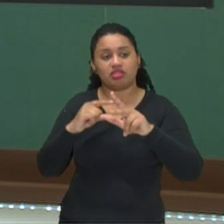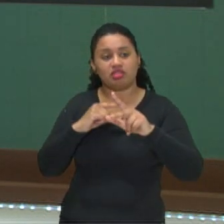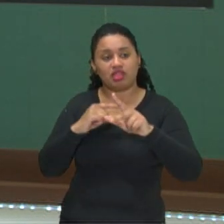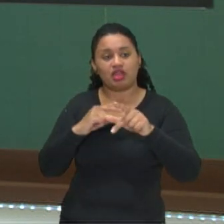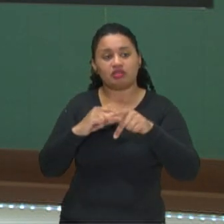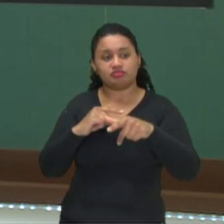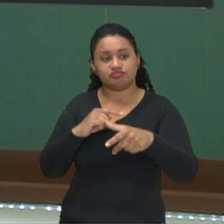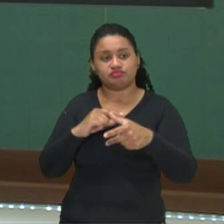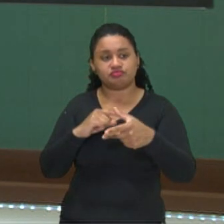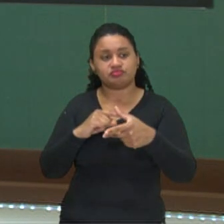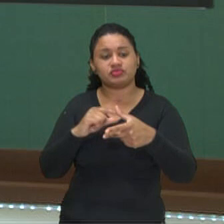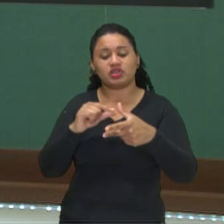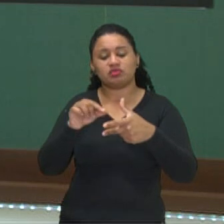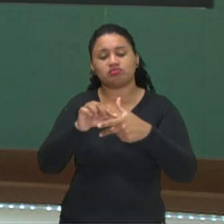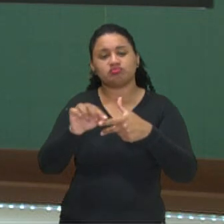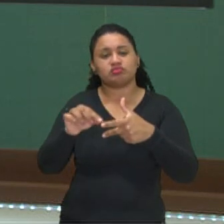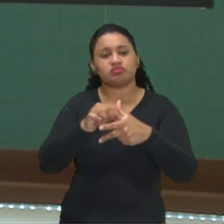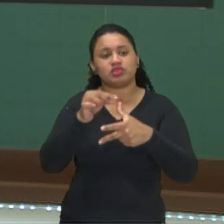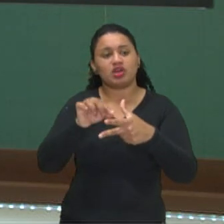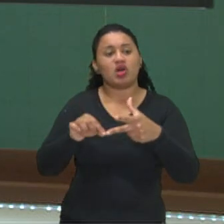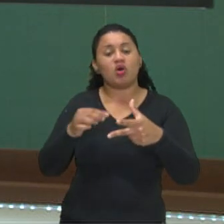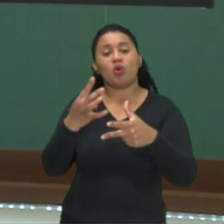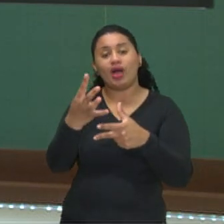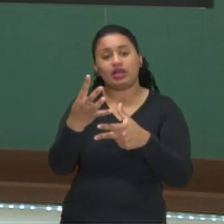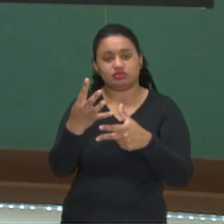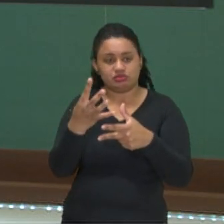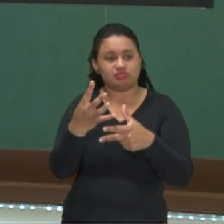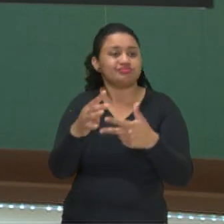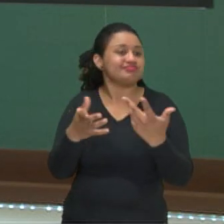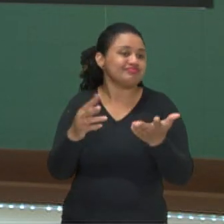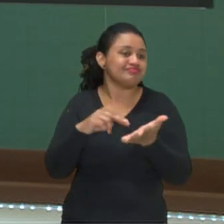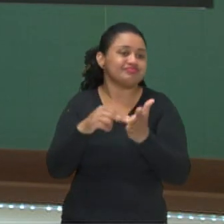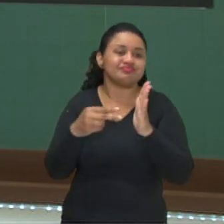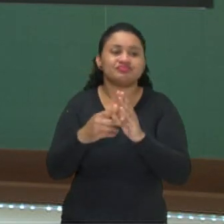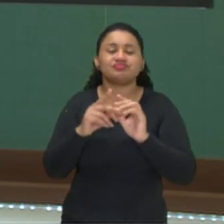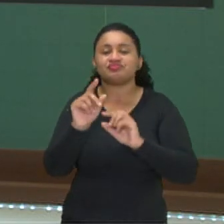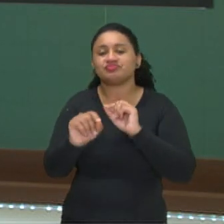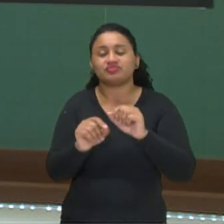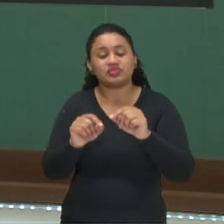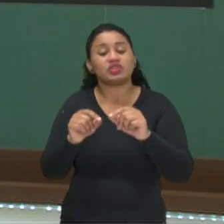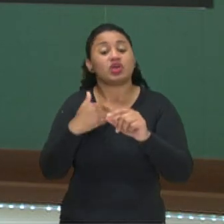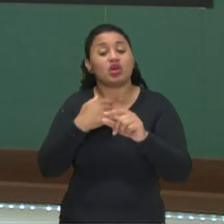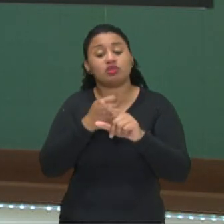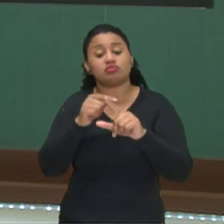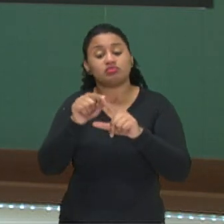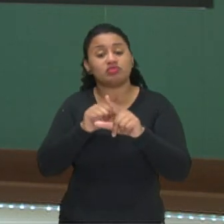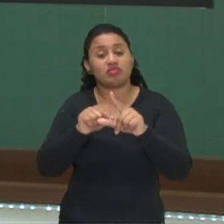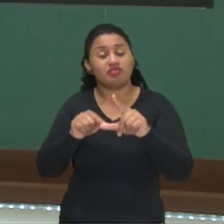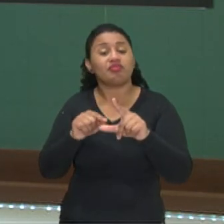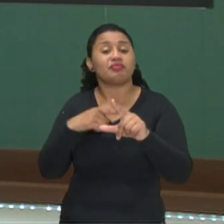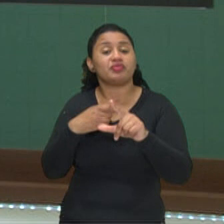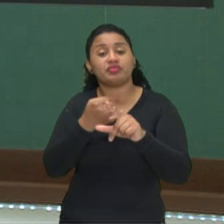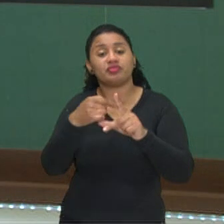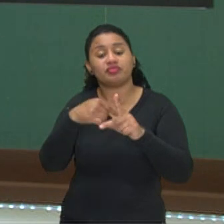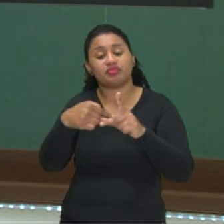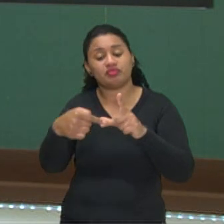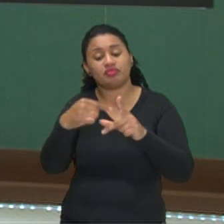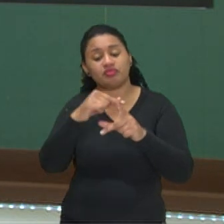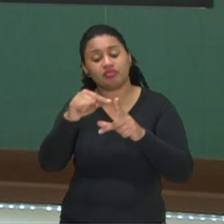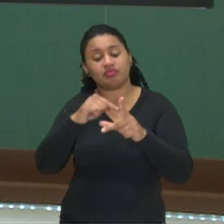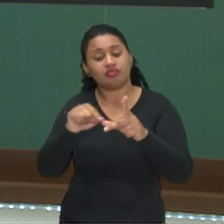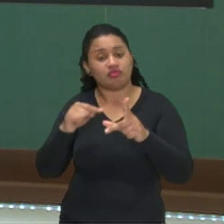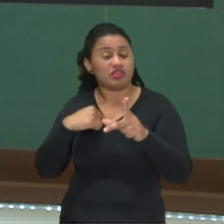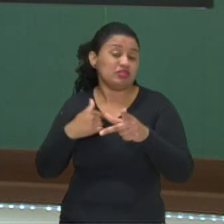por 1, 2, 3, 4. Ou seja, os vértices são formados por números diferentes de arestas, e isso